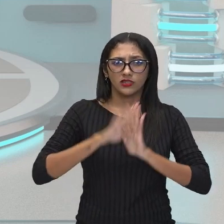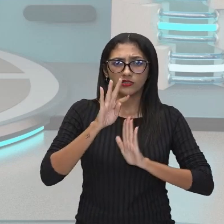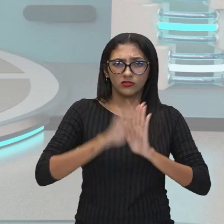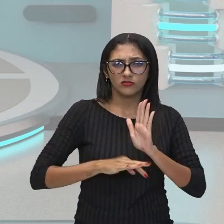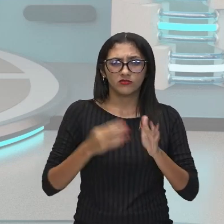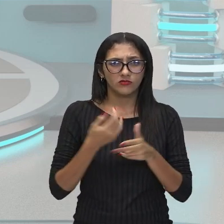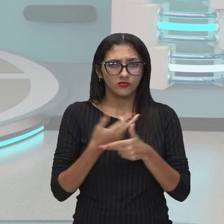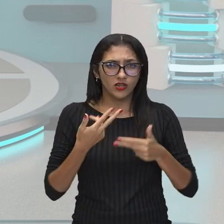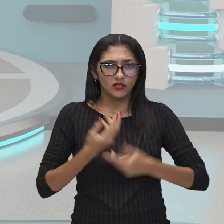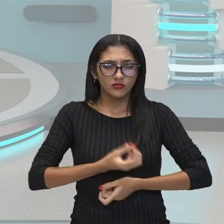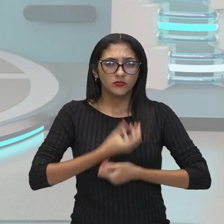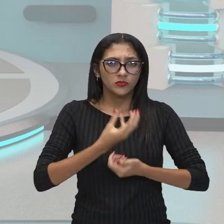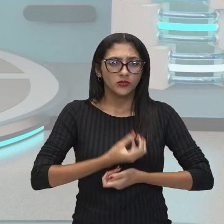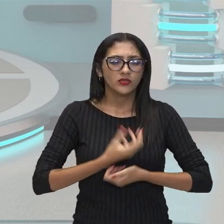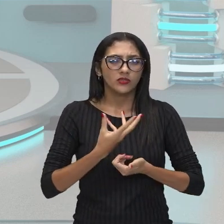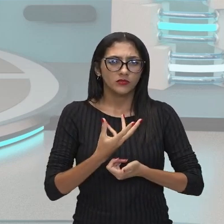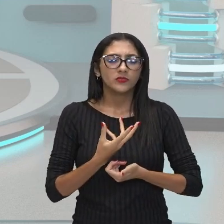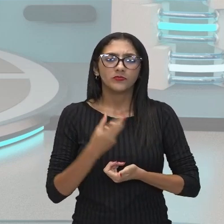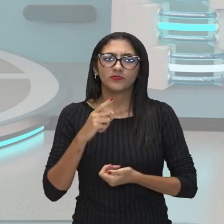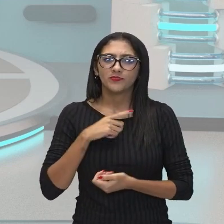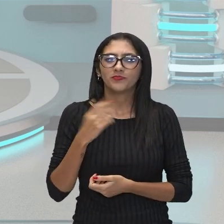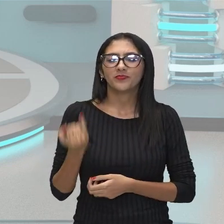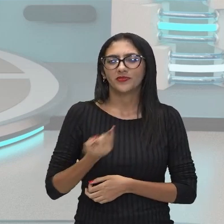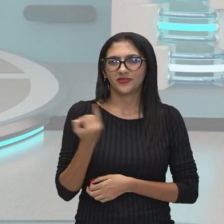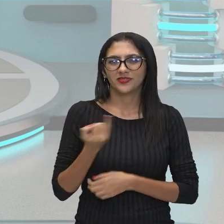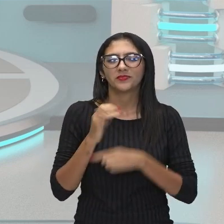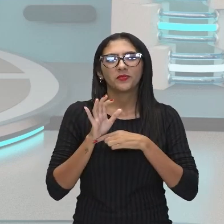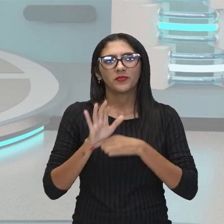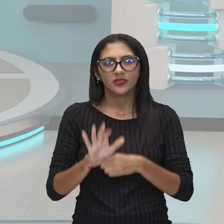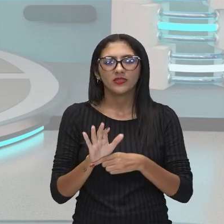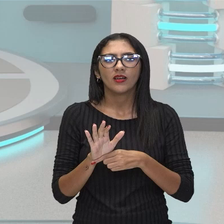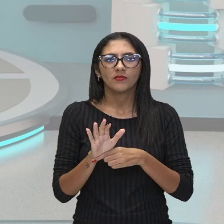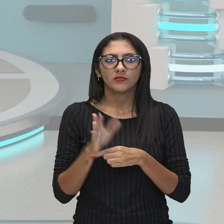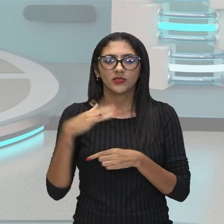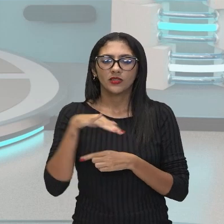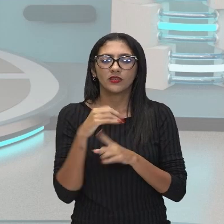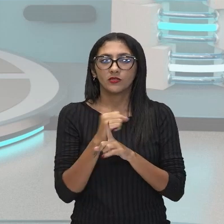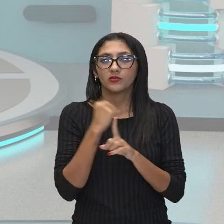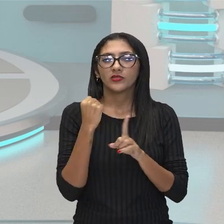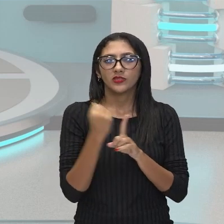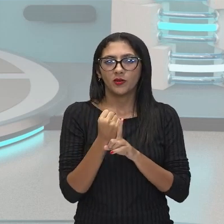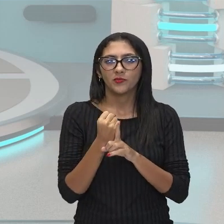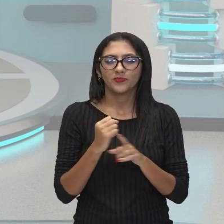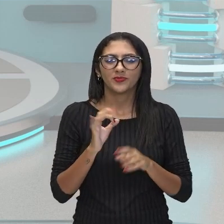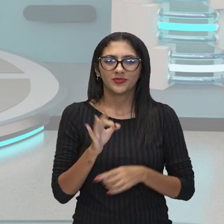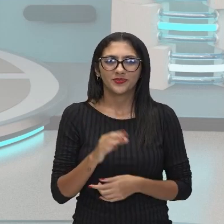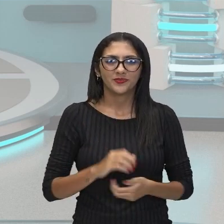foi importante para evidenciar todas as questões sociais daquela época.